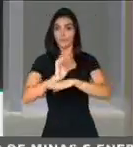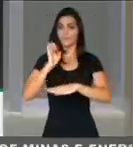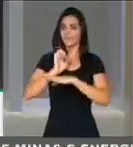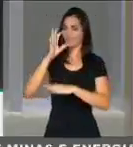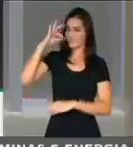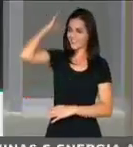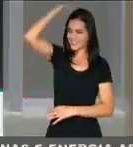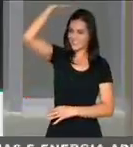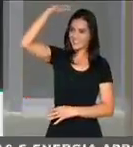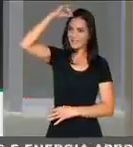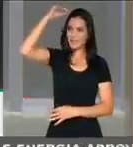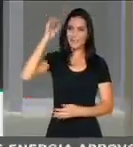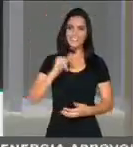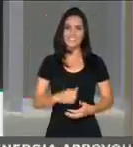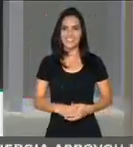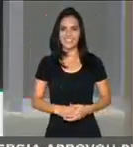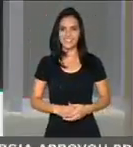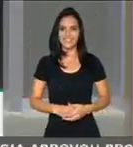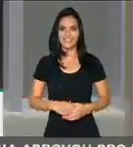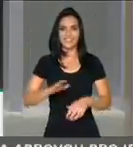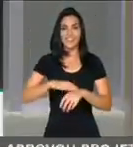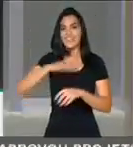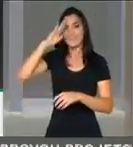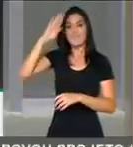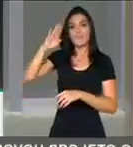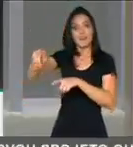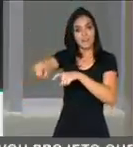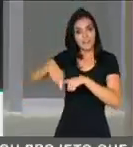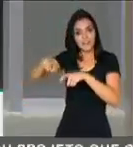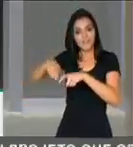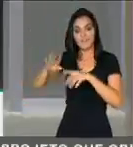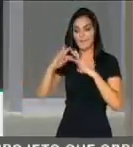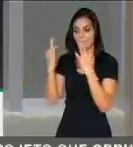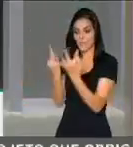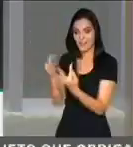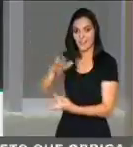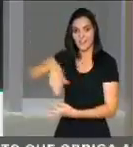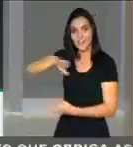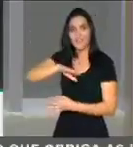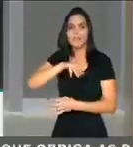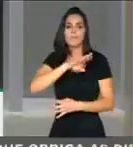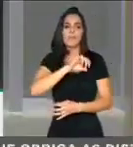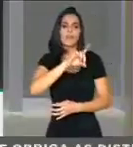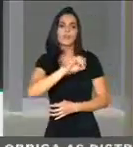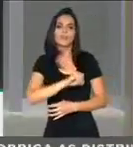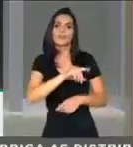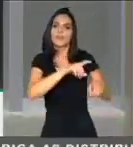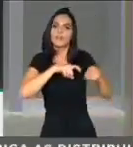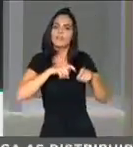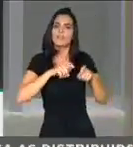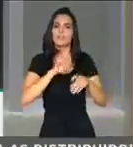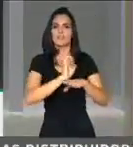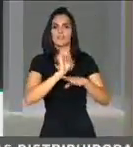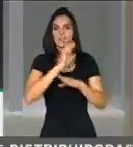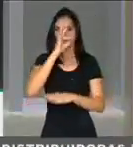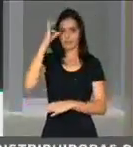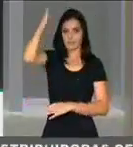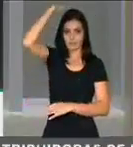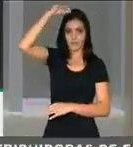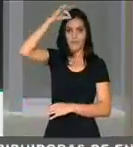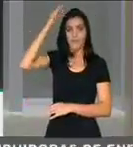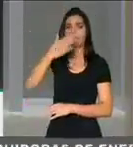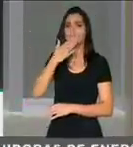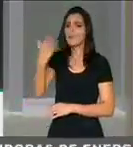é fundamental para a nossa economia. A agricultura familiar, o pequeno produtor, o médio produtor do Espírito Santo são fundamentais. Eu peço ao governo federal que